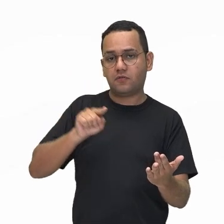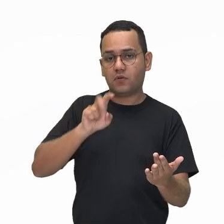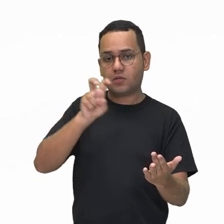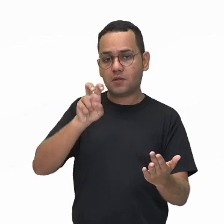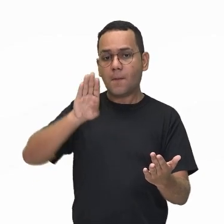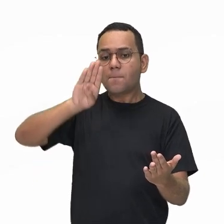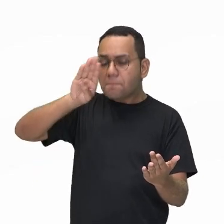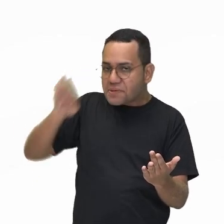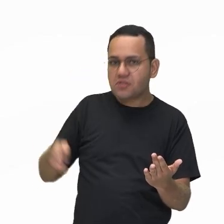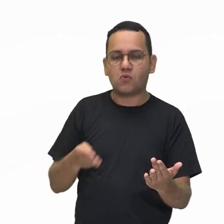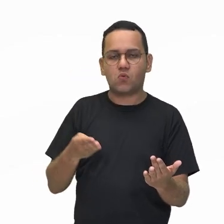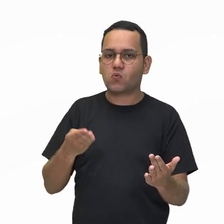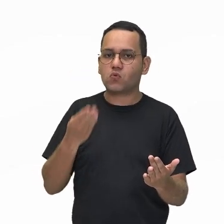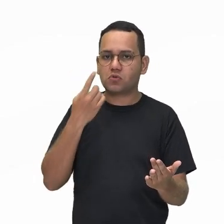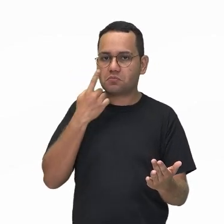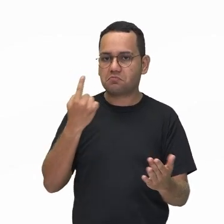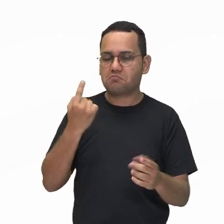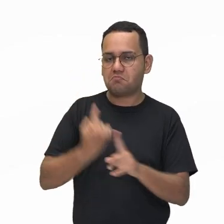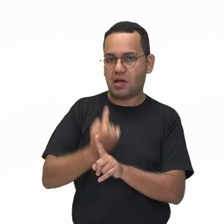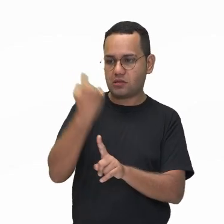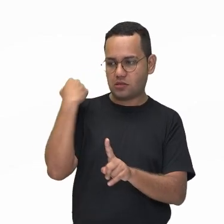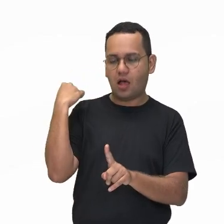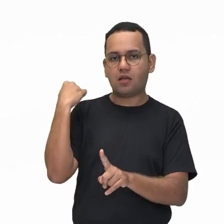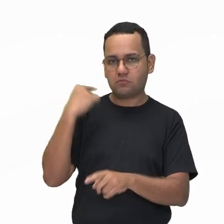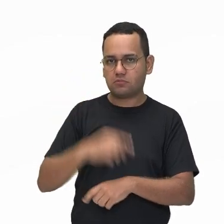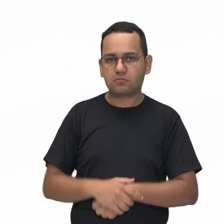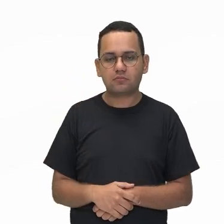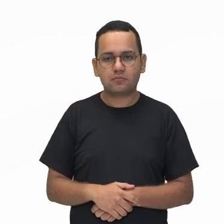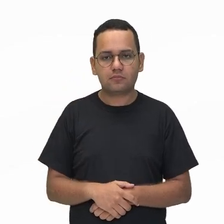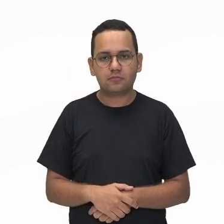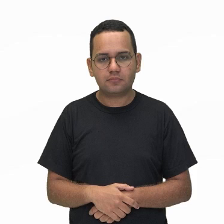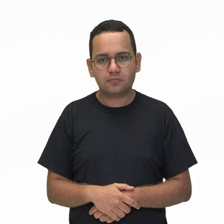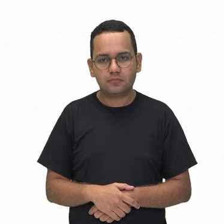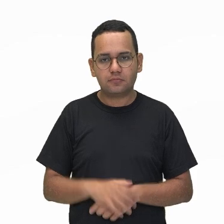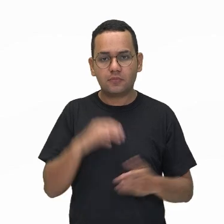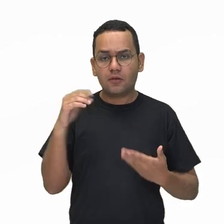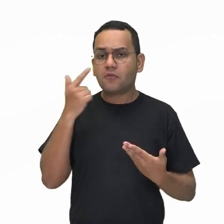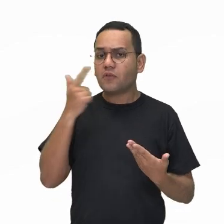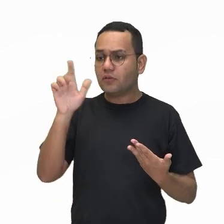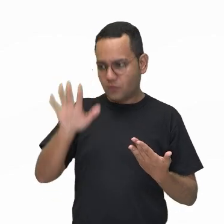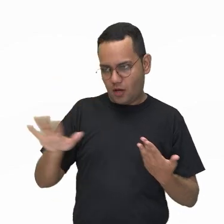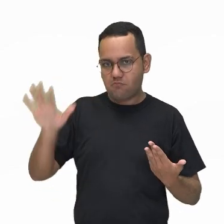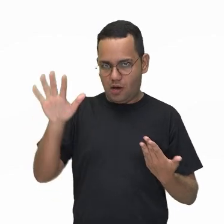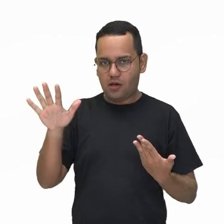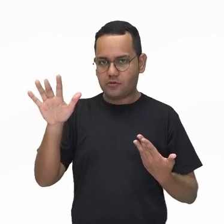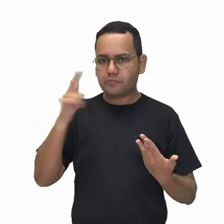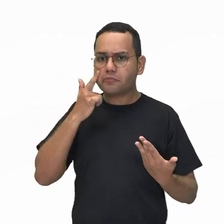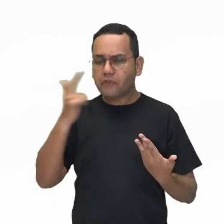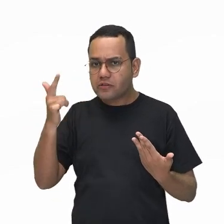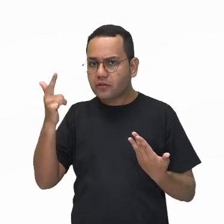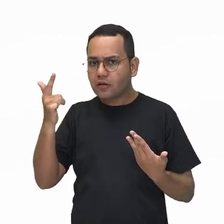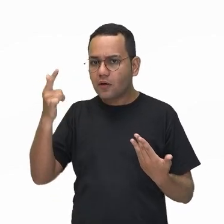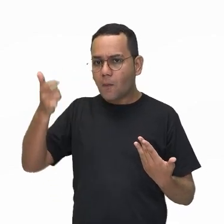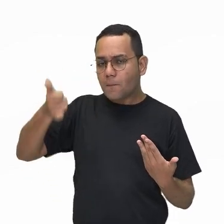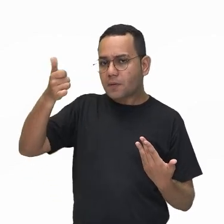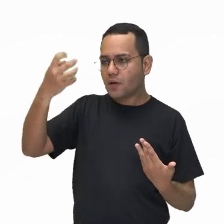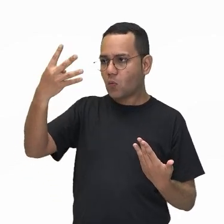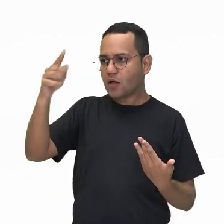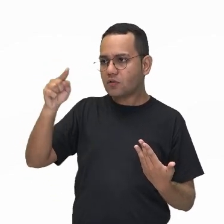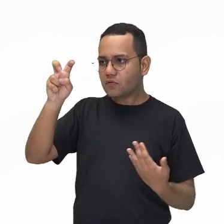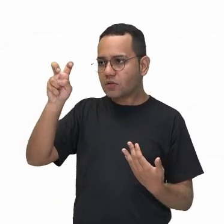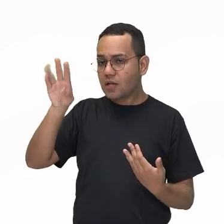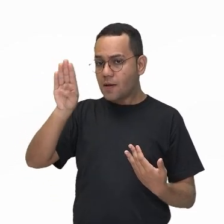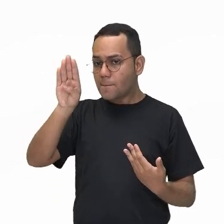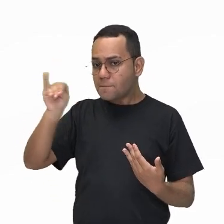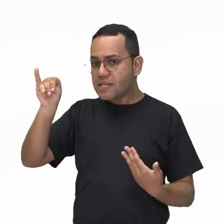vejam aí na ilustração que o planeta Terra ele foi mudando suas características ao longo